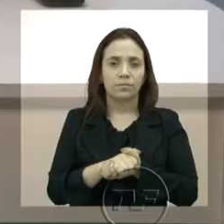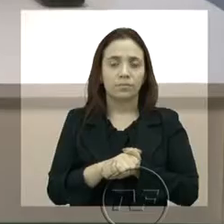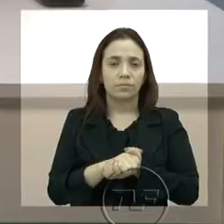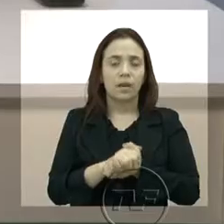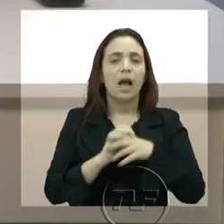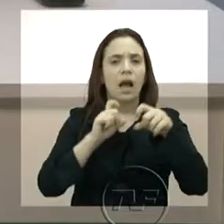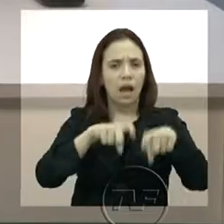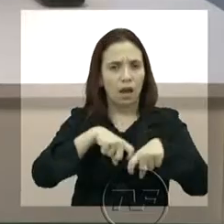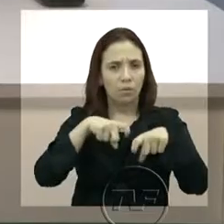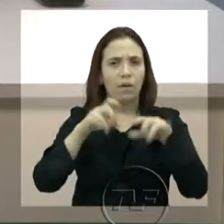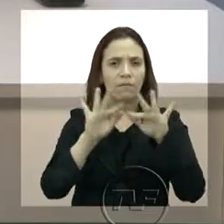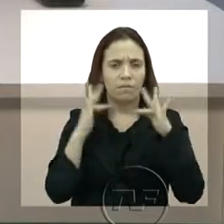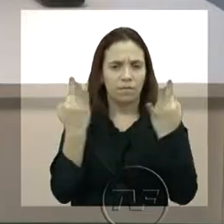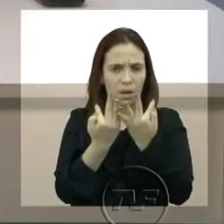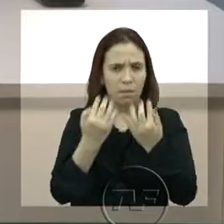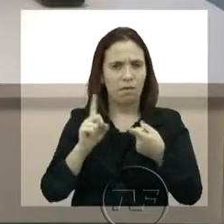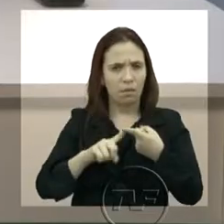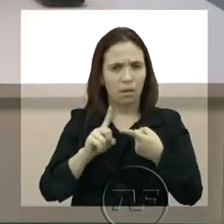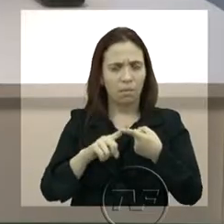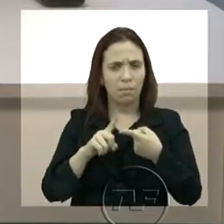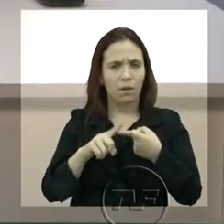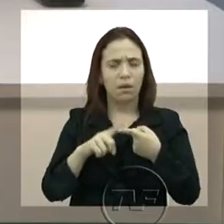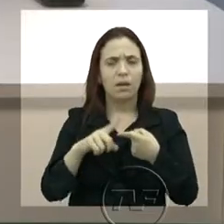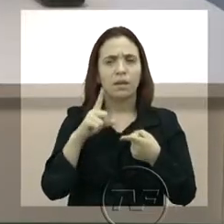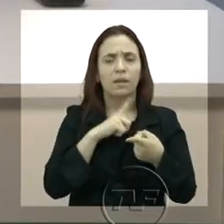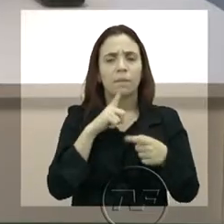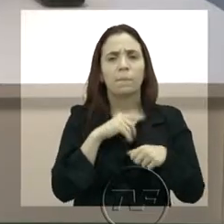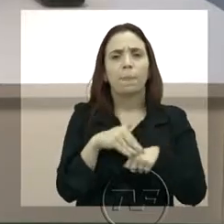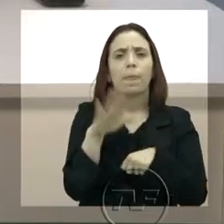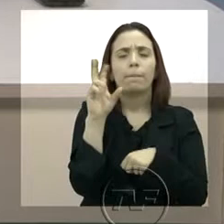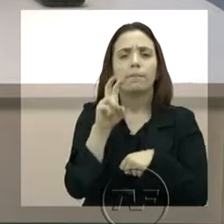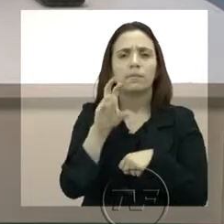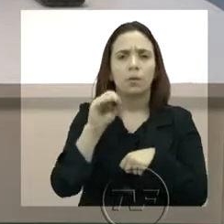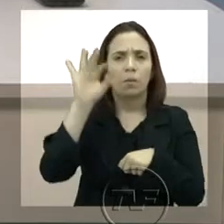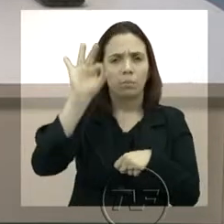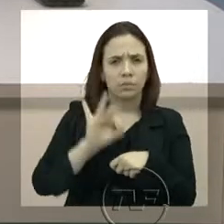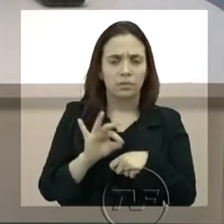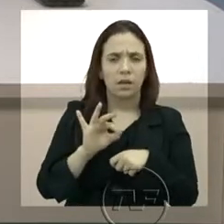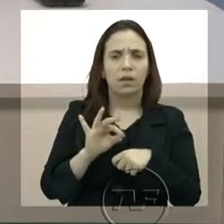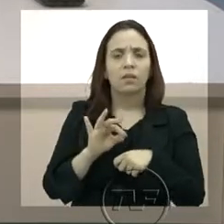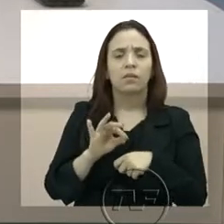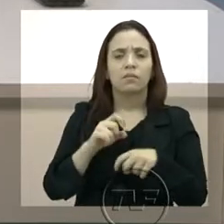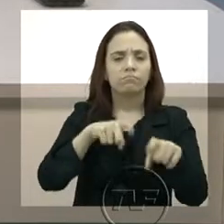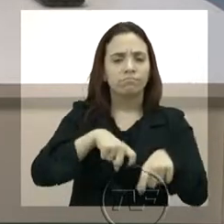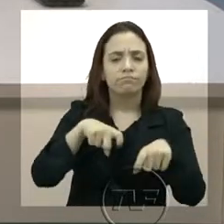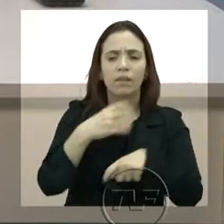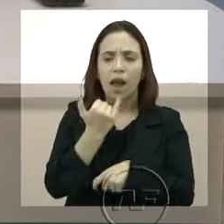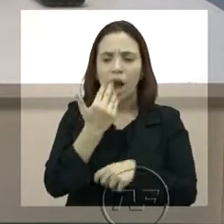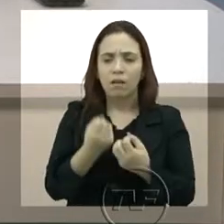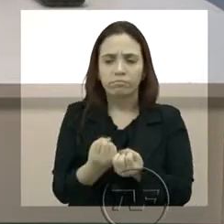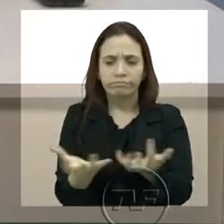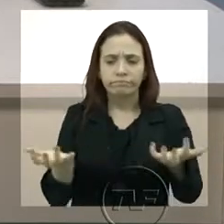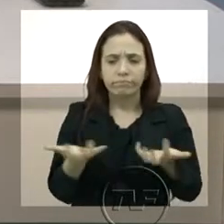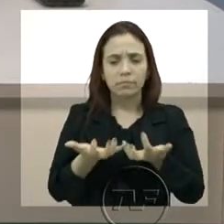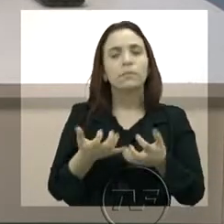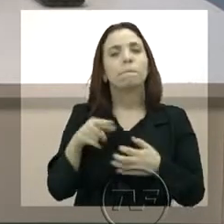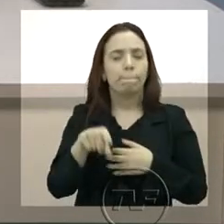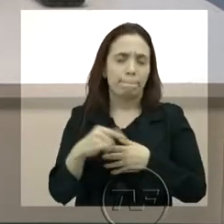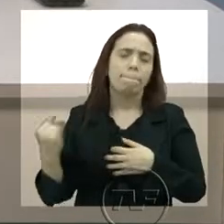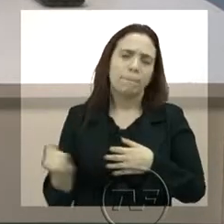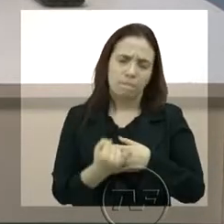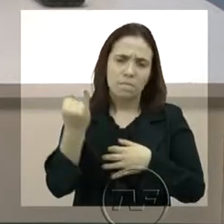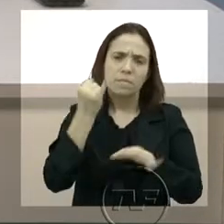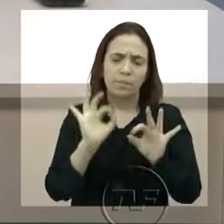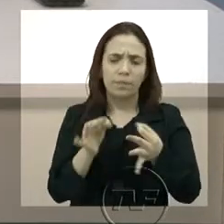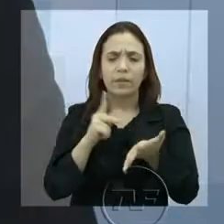familiar também, que tem aí um pouco mais de 50% da produção de alimento. Né? Sem dúvida, dois que setores importantíssimos,